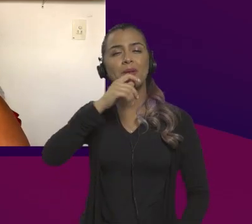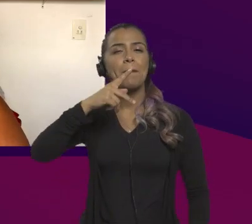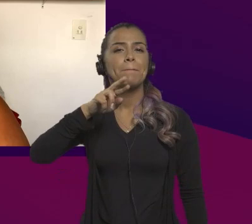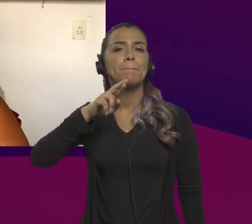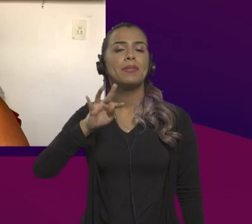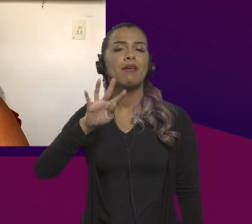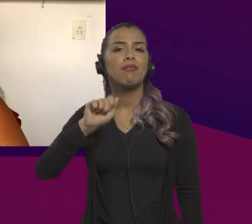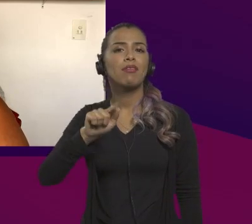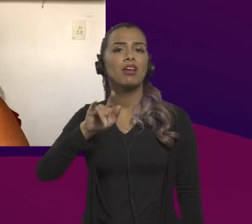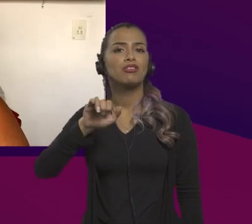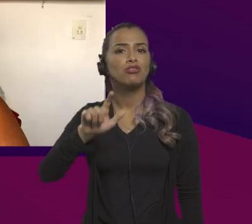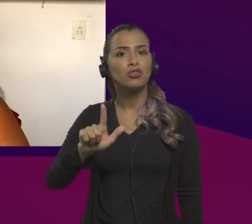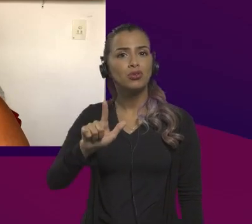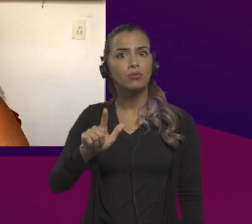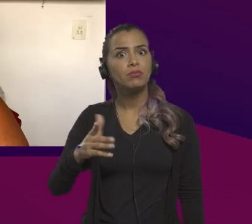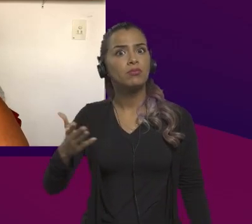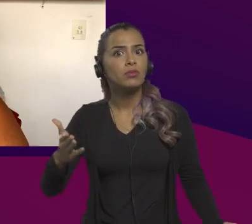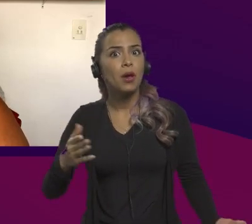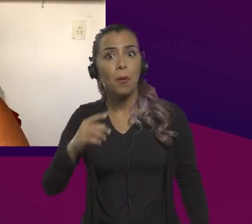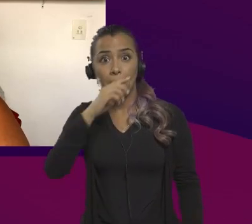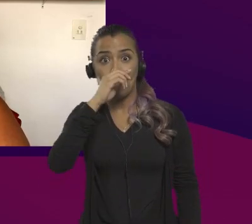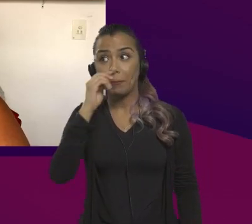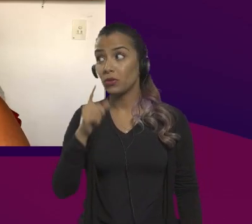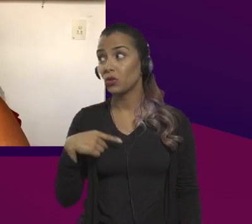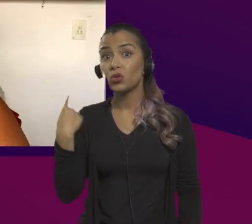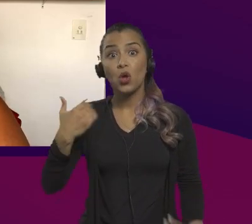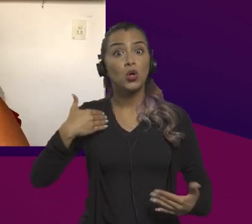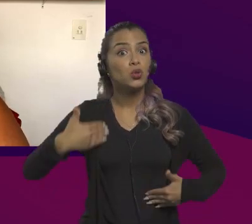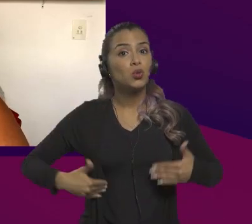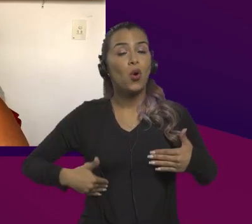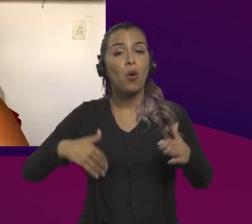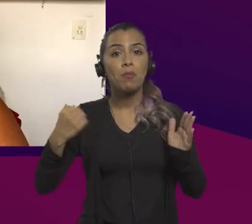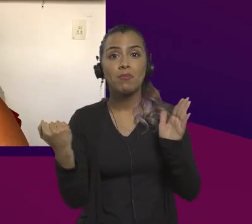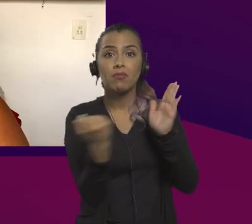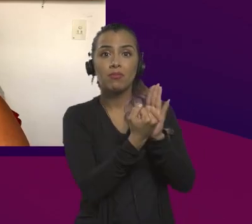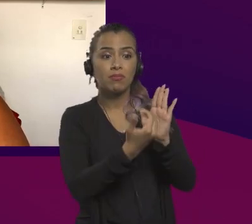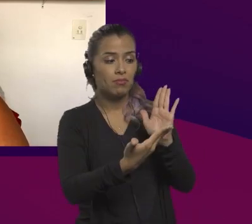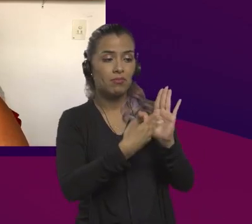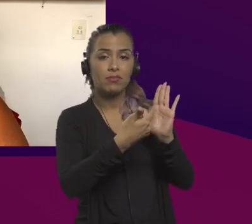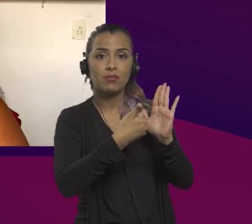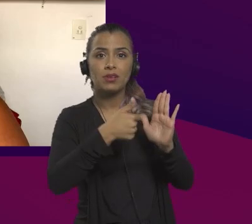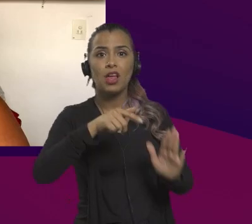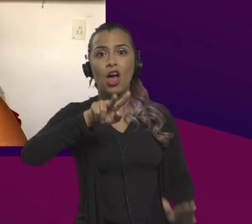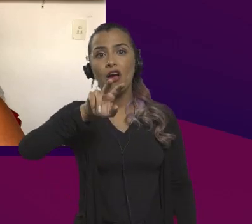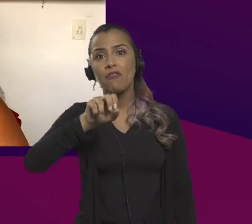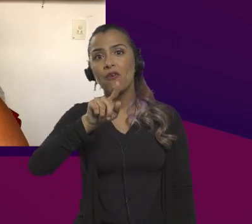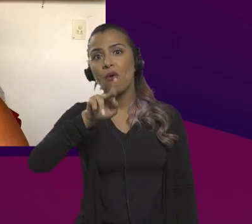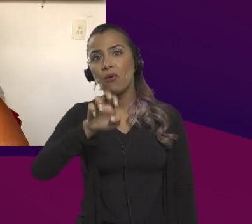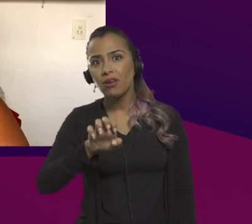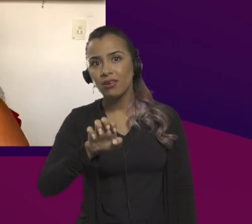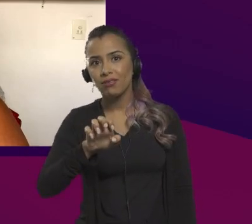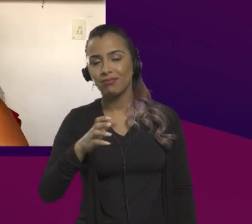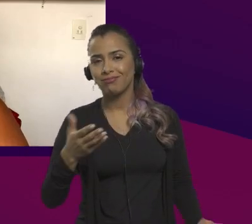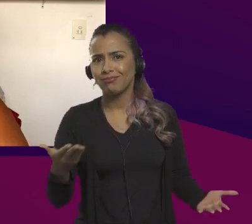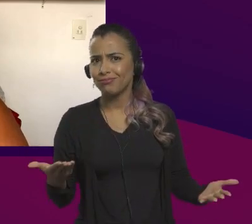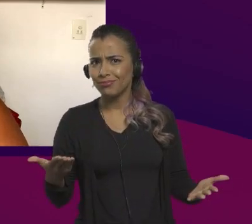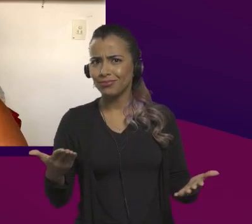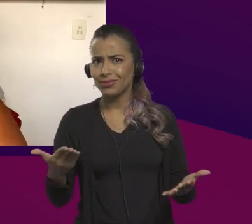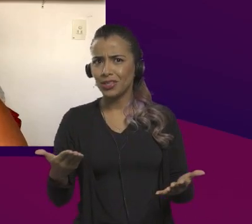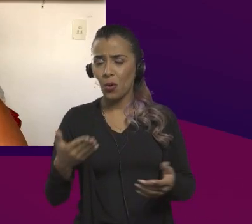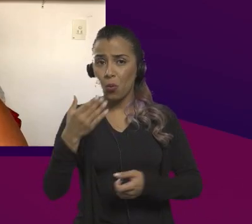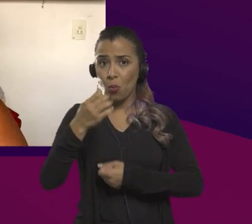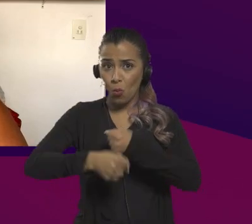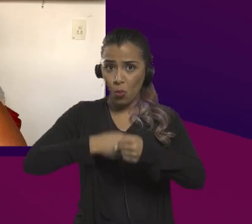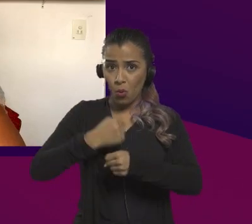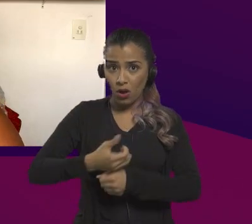sabe? A gente está com o corpo livre na capa da Vogue, galera. Então, assim, em 2020, ano de pandemia, ano que a gente discutiu o corpo, entendeu? Então, eu acho que,